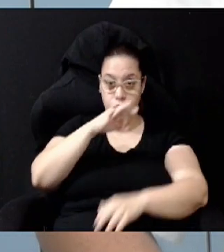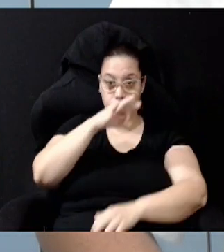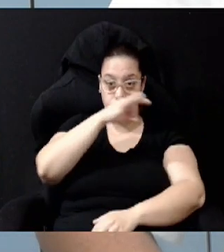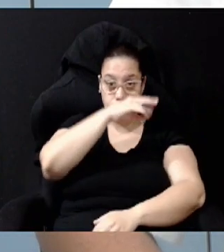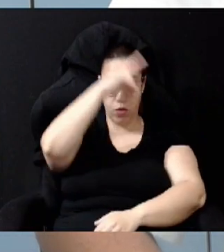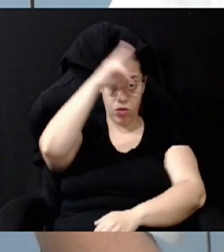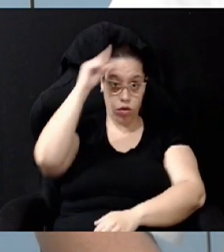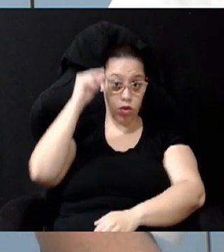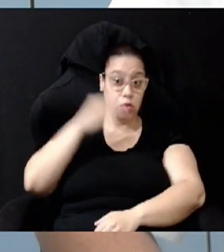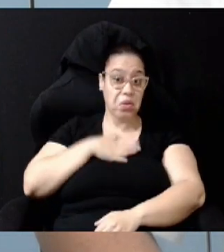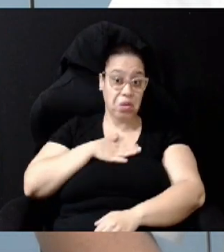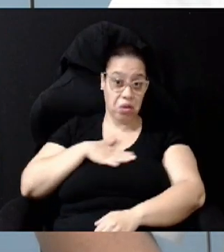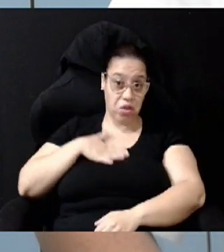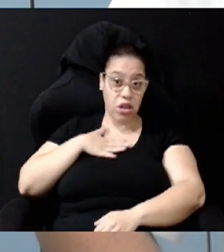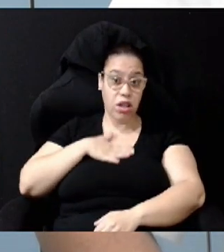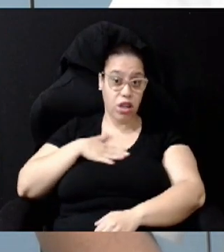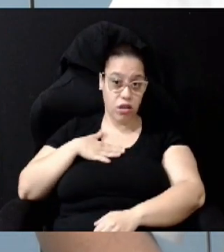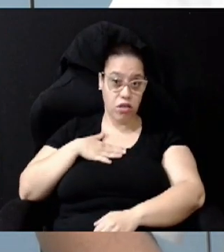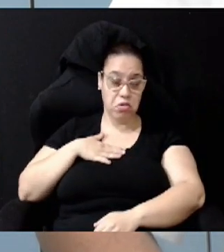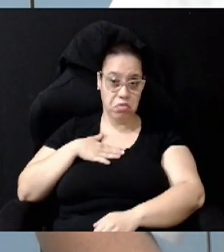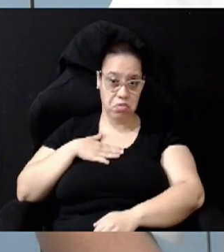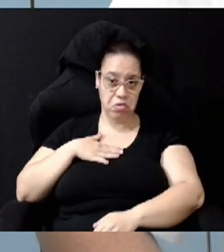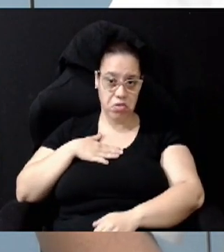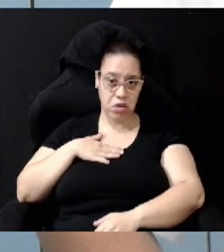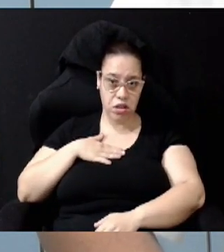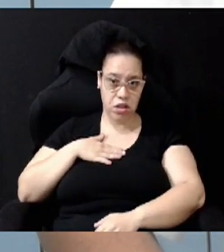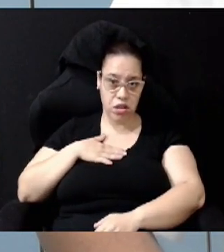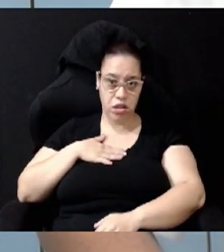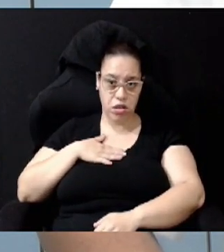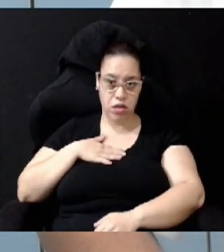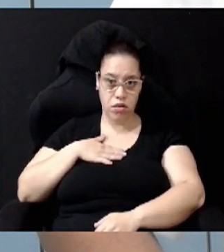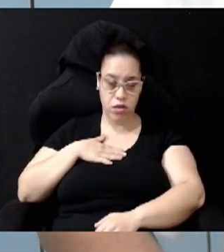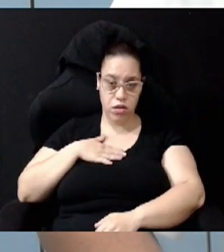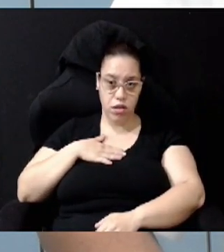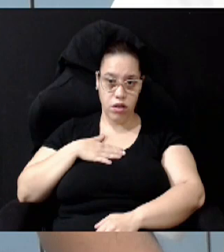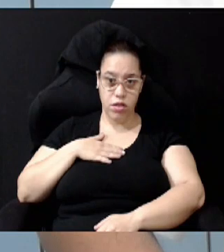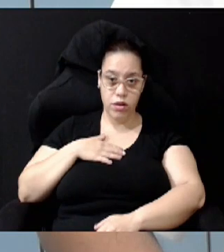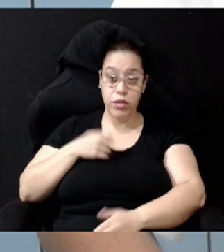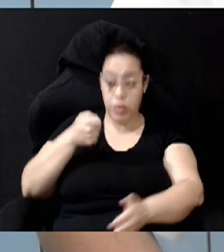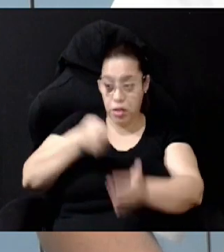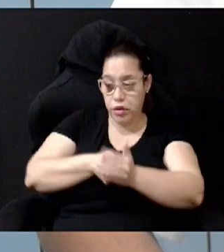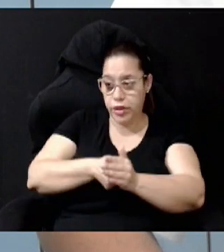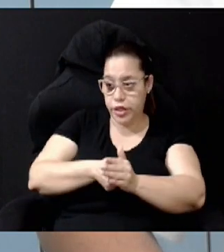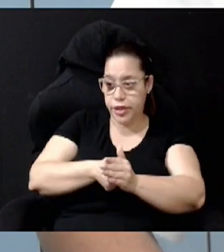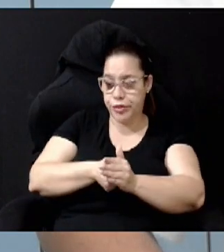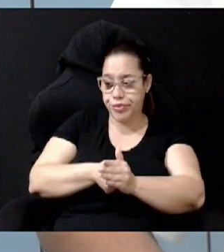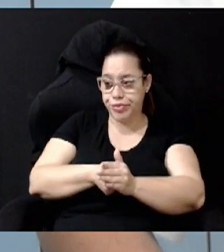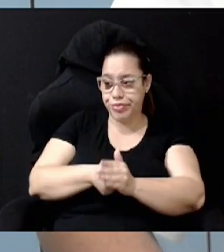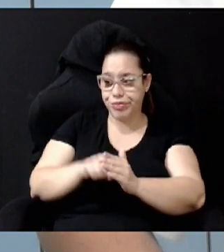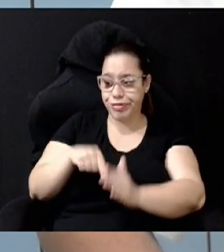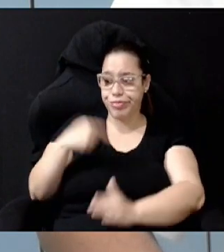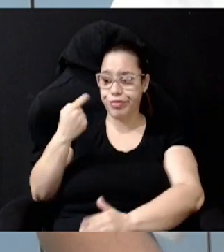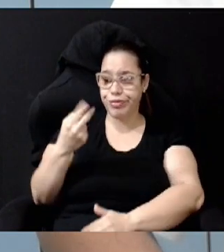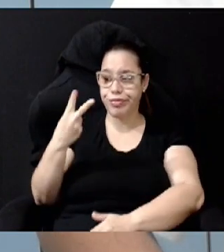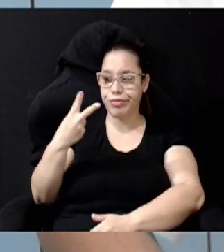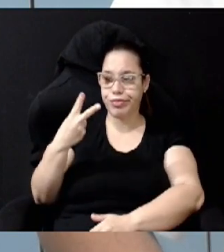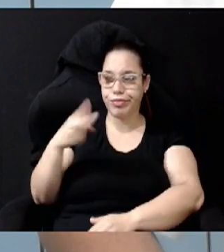satisfeito com isso, falou não, que a cidade iria investir. Depois de 2